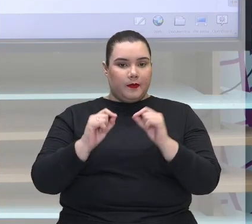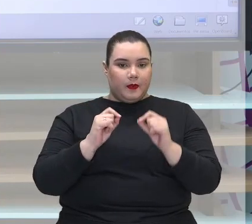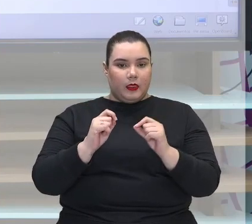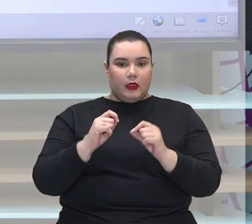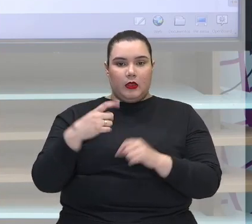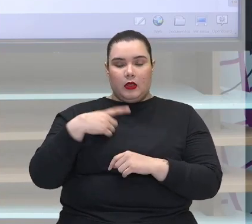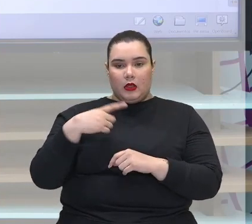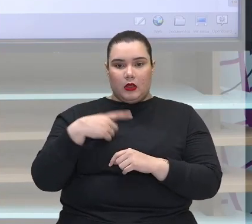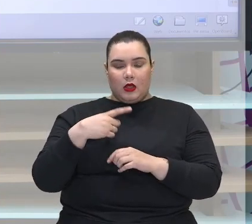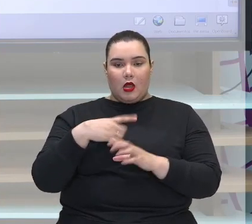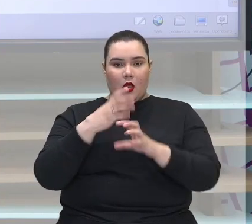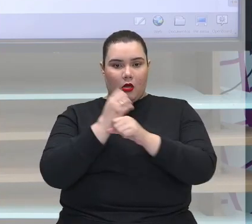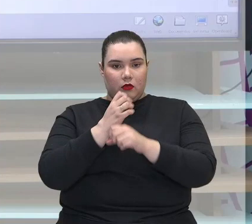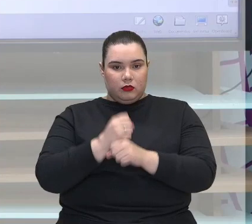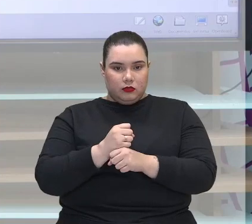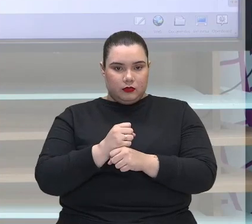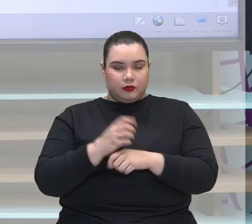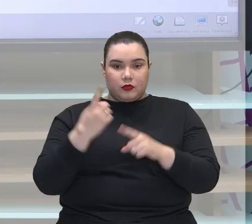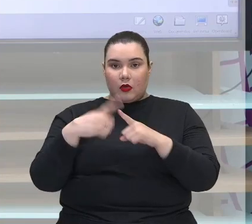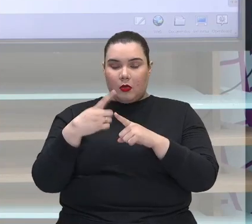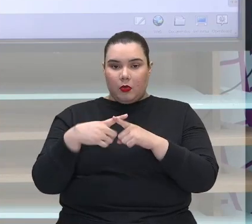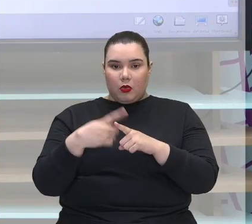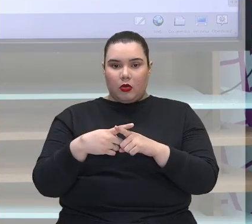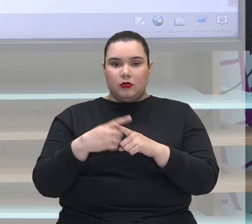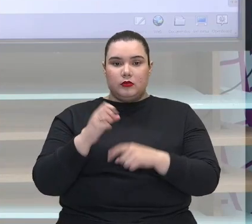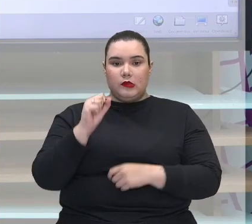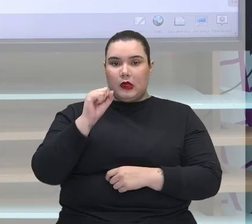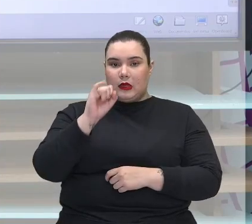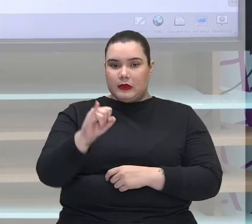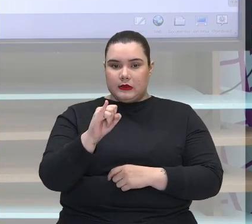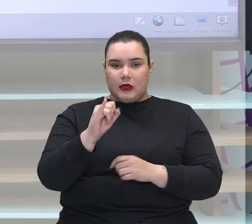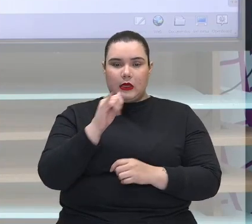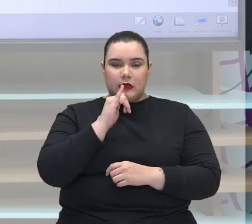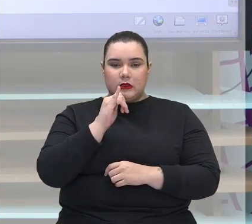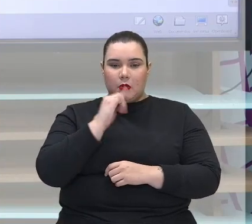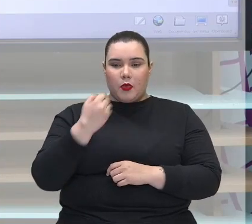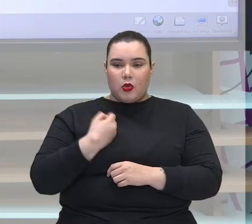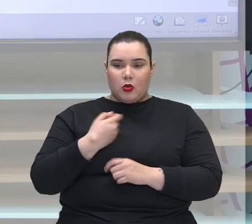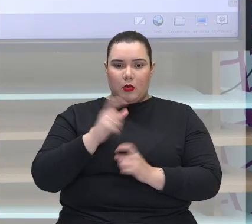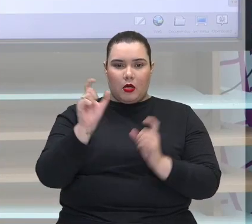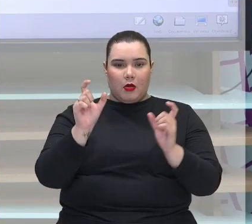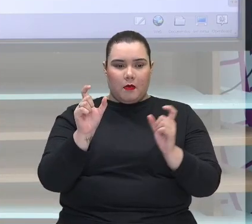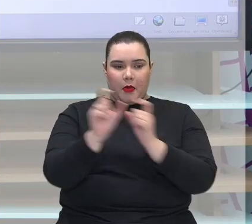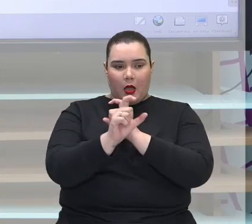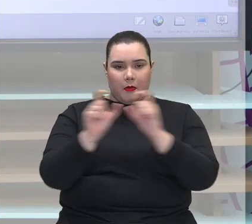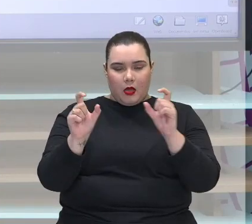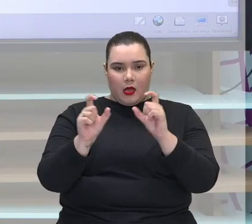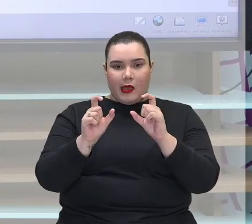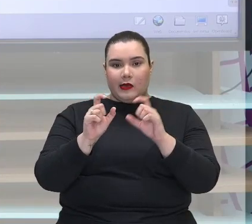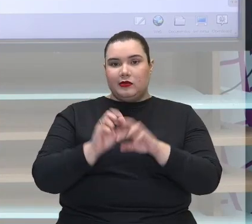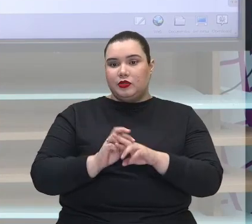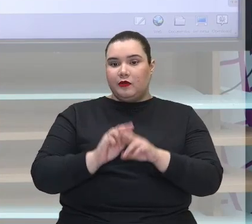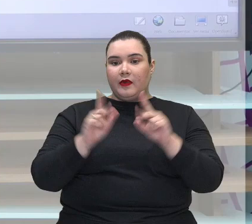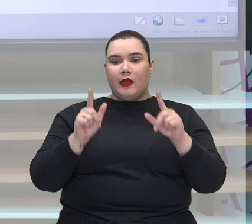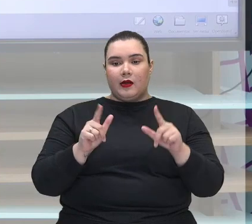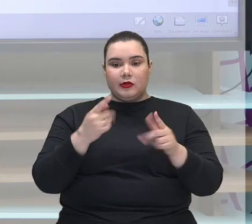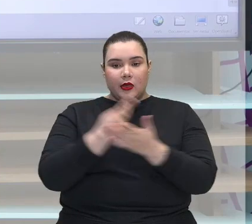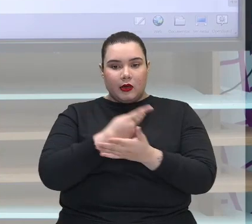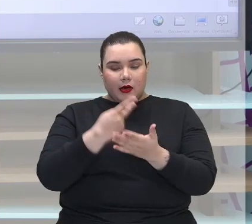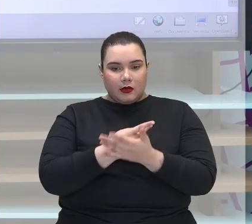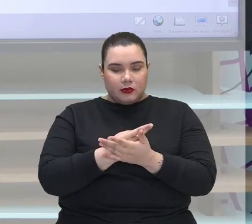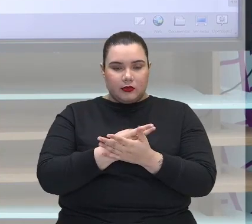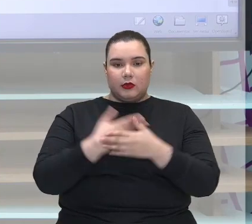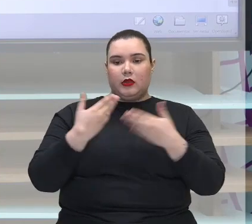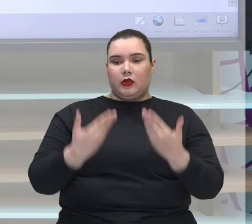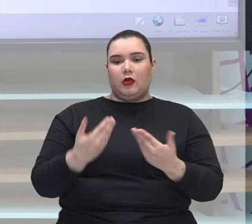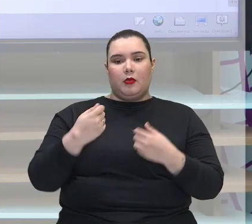onde elas devem estar. Por quê? Porque se a gente trocar um com o outro, a gente vai ter um resultado totalmente diferente. Então, devemos